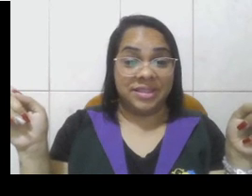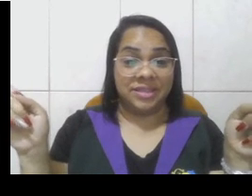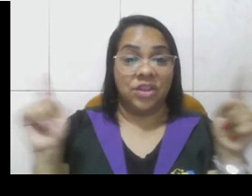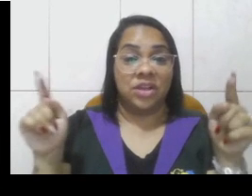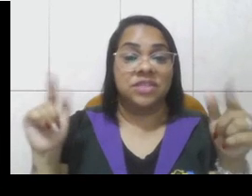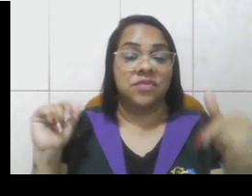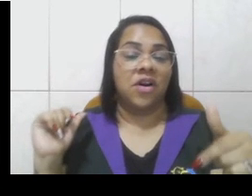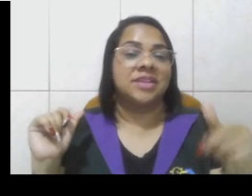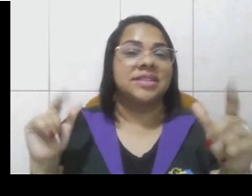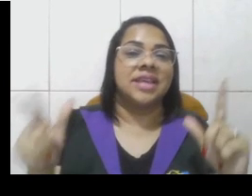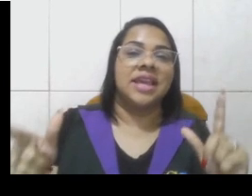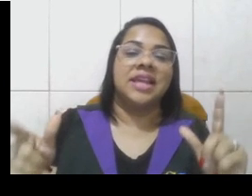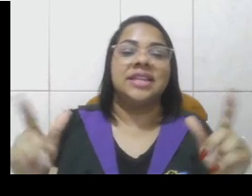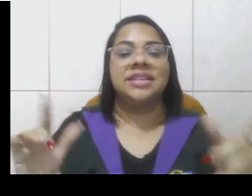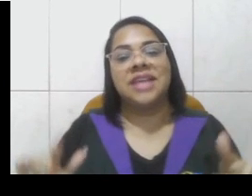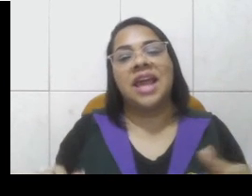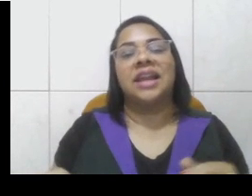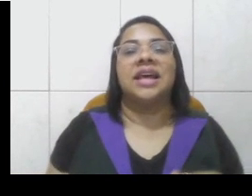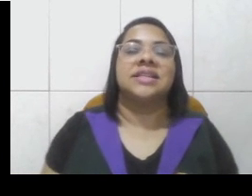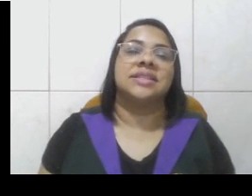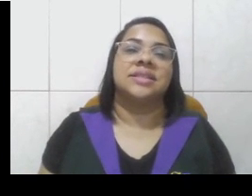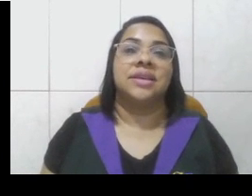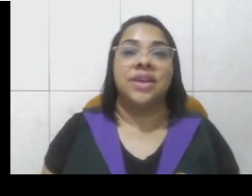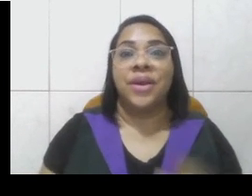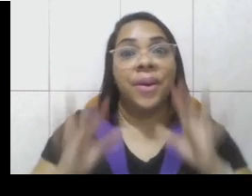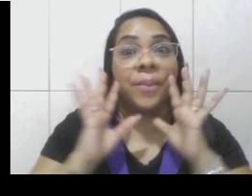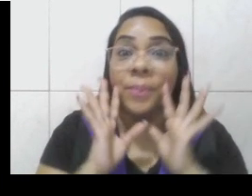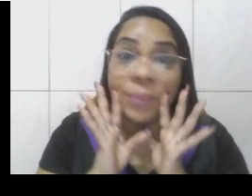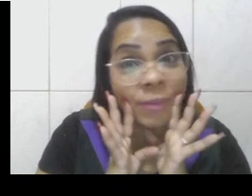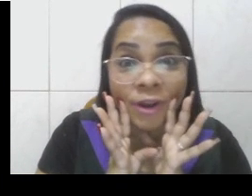Pronomes, nós, vós, eles, elas.